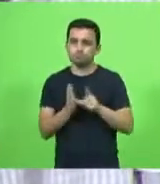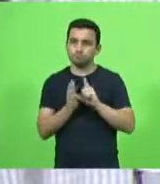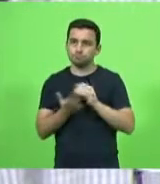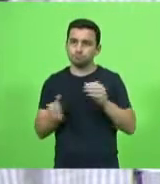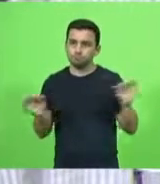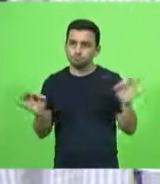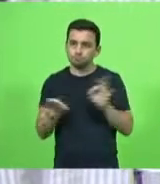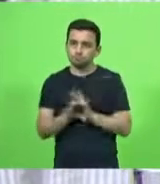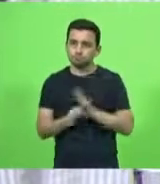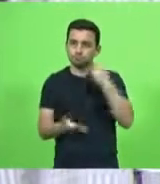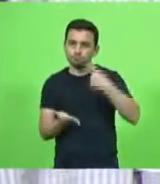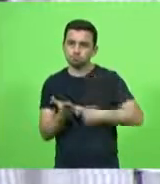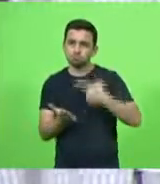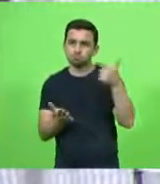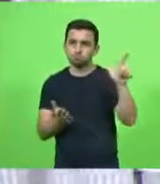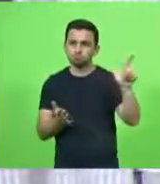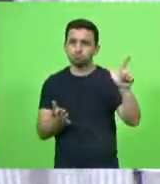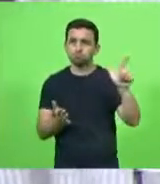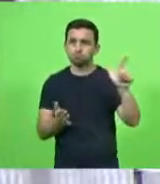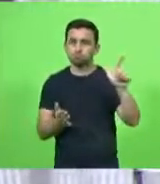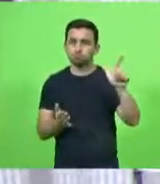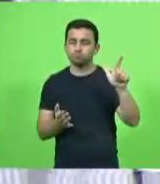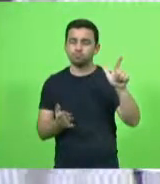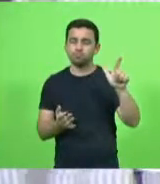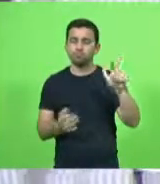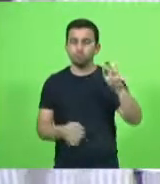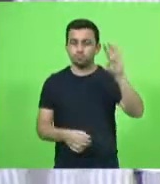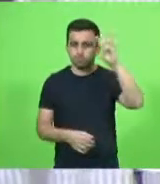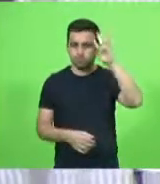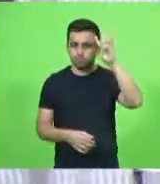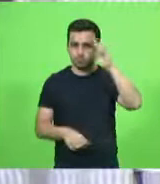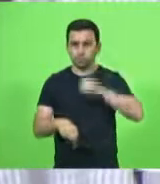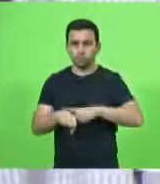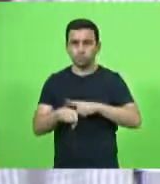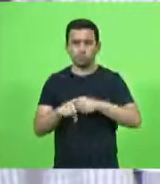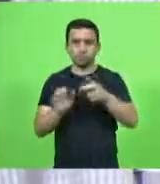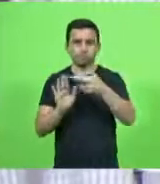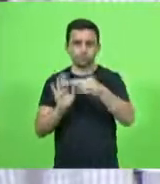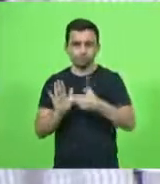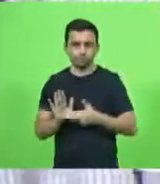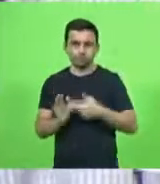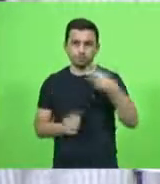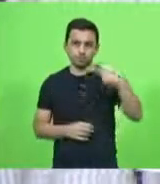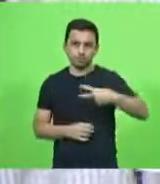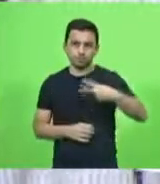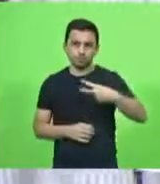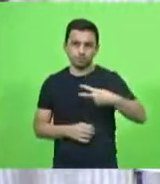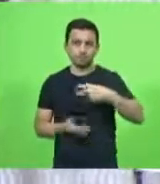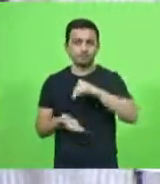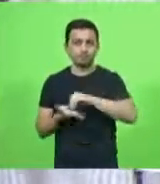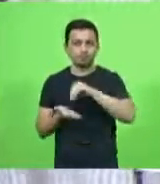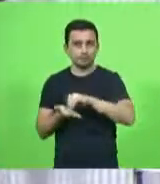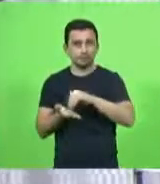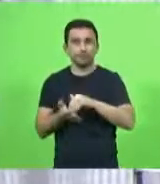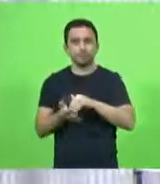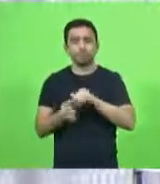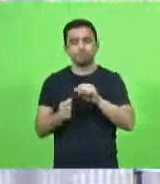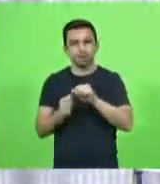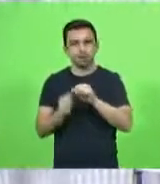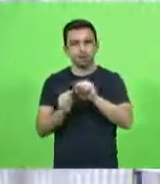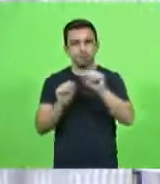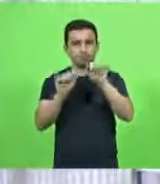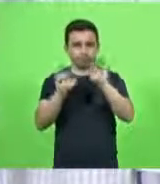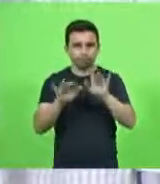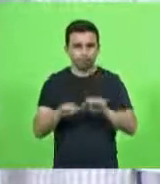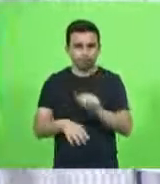sessão, convocou outra ordinária para quarta-feira, no horário regimental. Para constar, o segundo secretário fez a ata que eu acabo